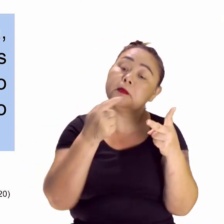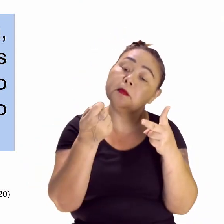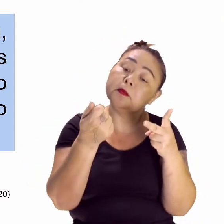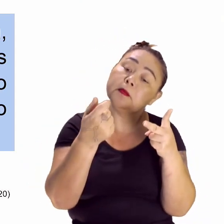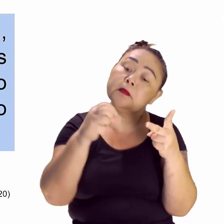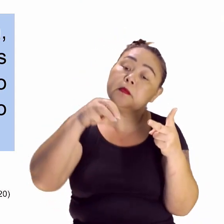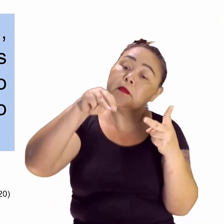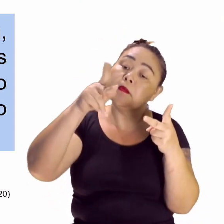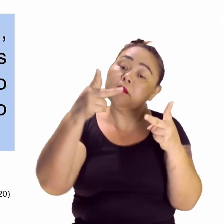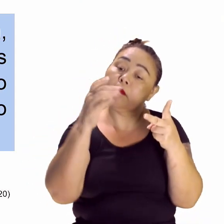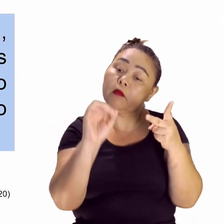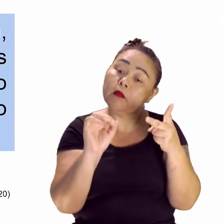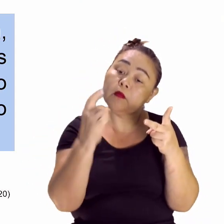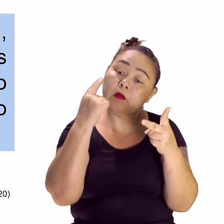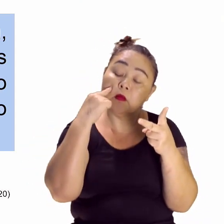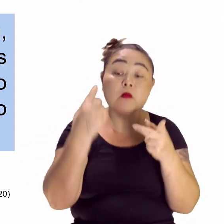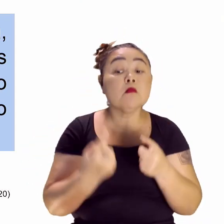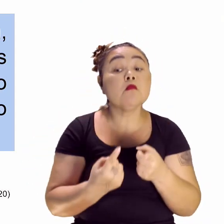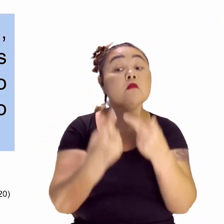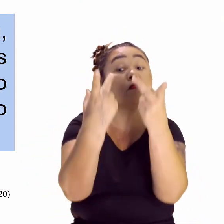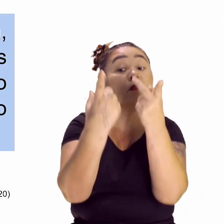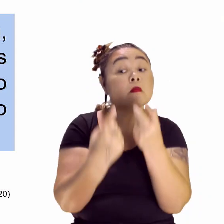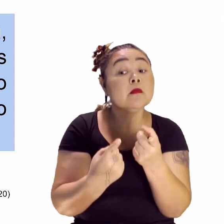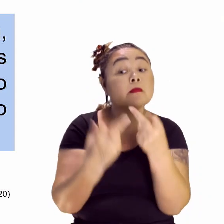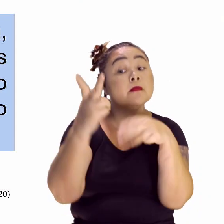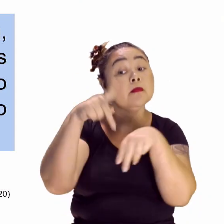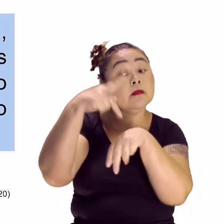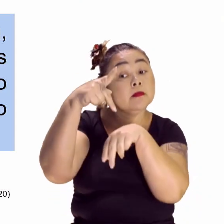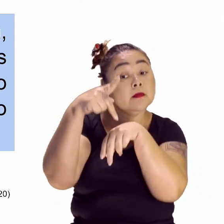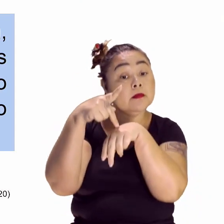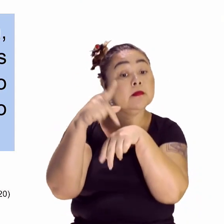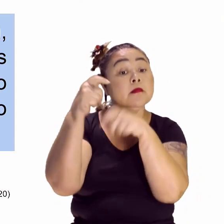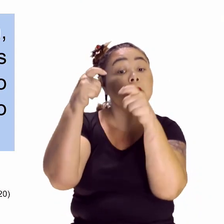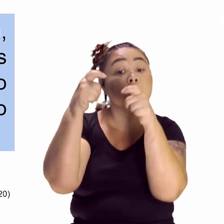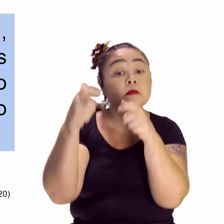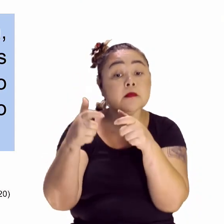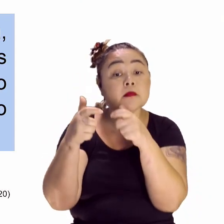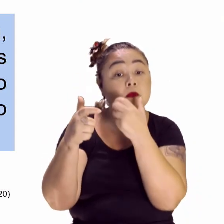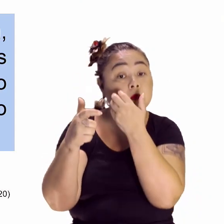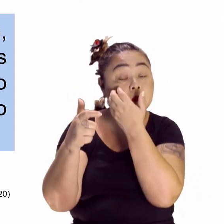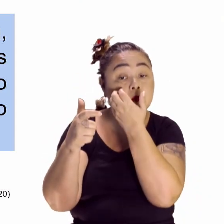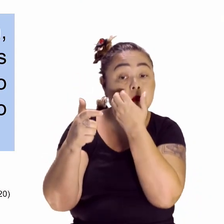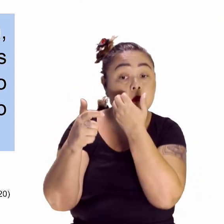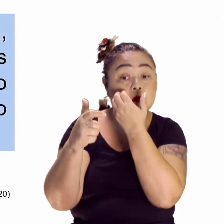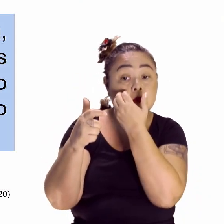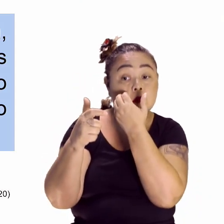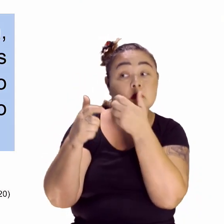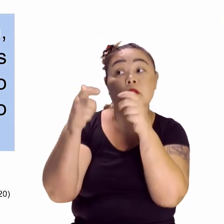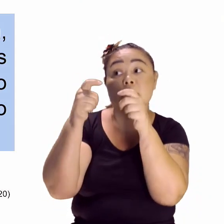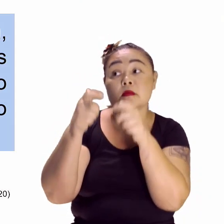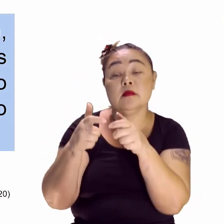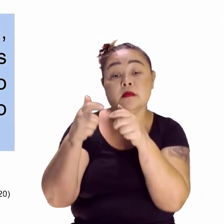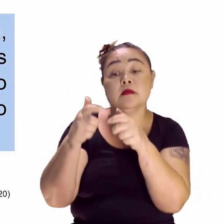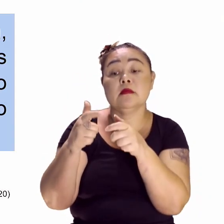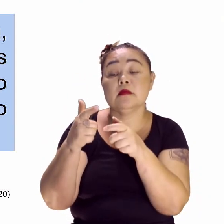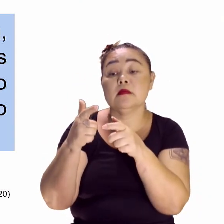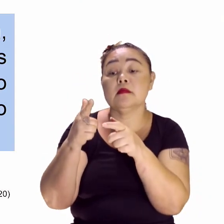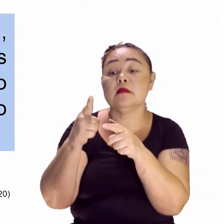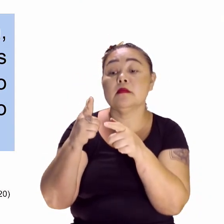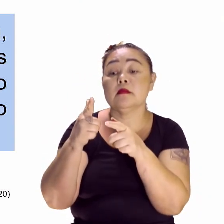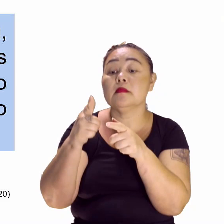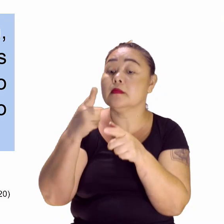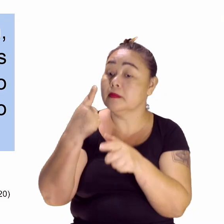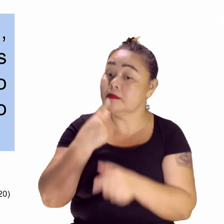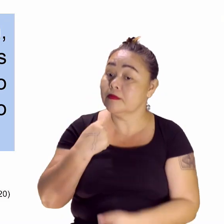nesse valor de exportação onde produz soja dentro está de Rondônia vamos Analisa